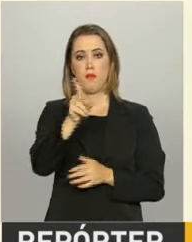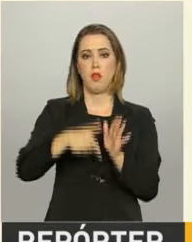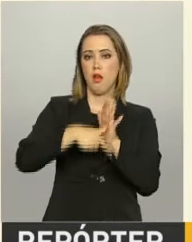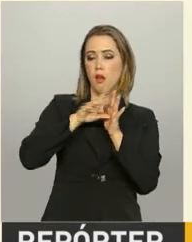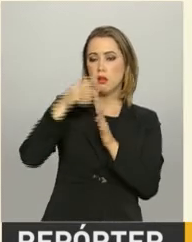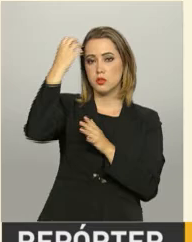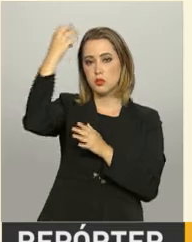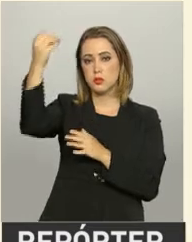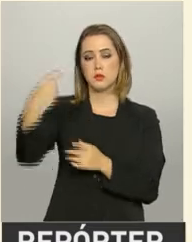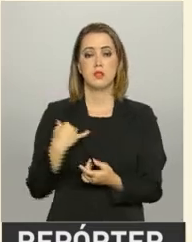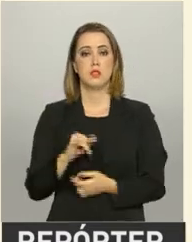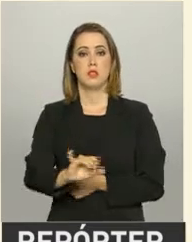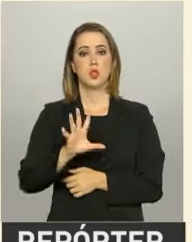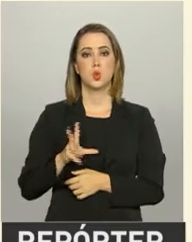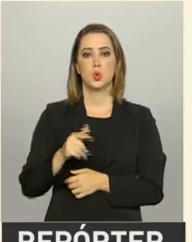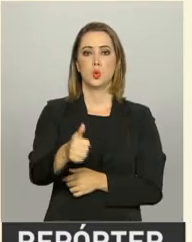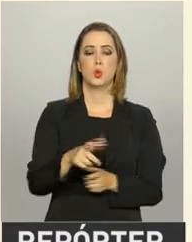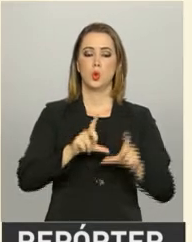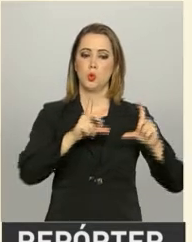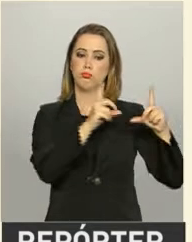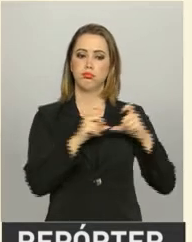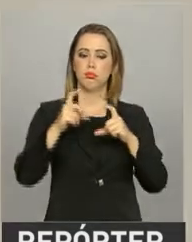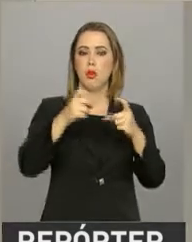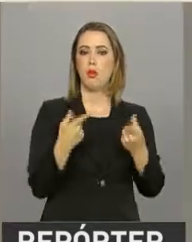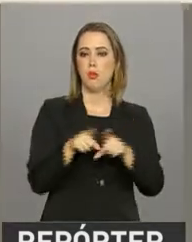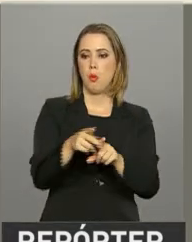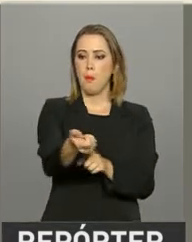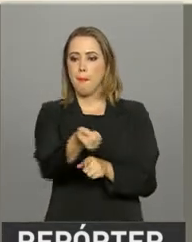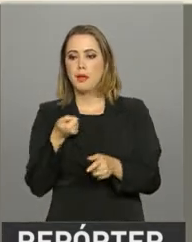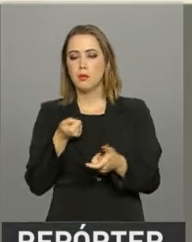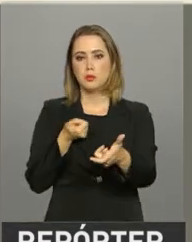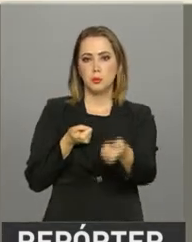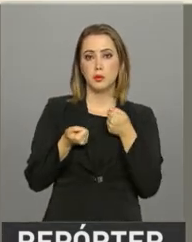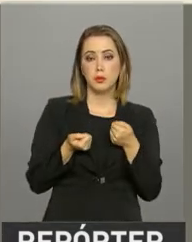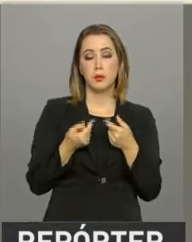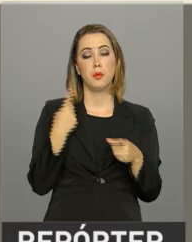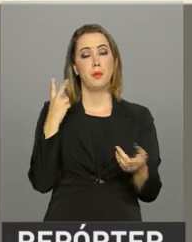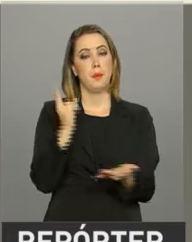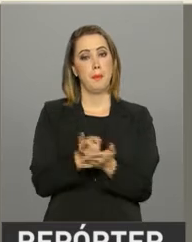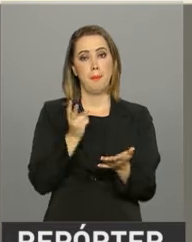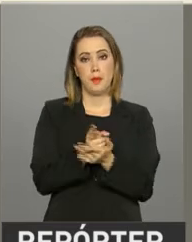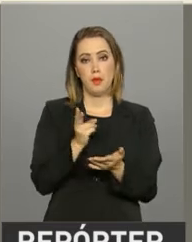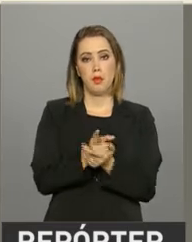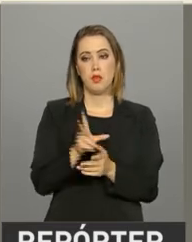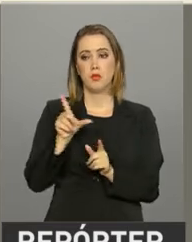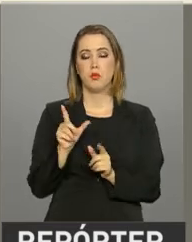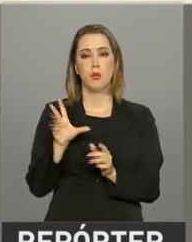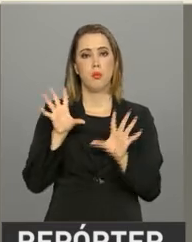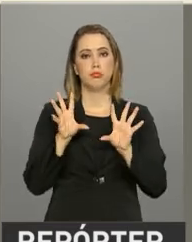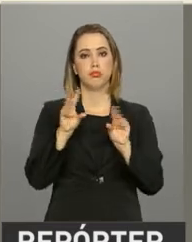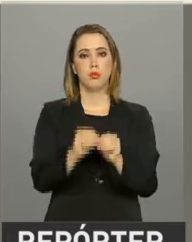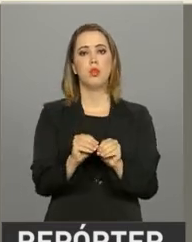de sair para viajar se os equipamentos eletrônicos foram retirados das tomadas de casa já que mesmo em standy by elas